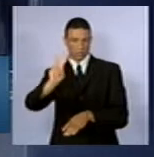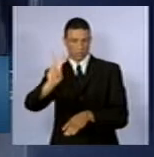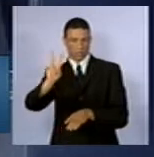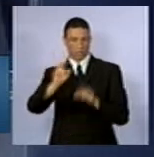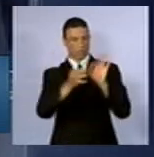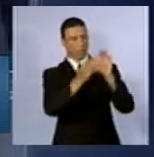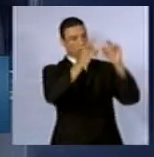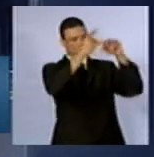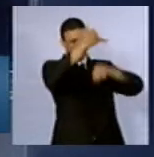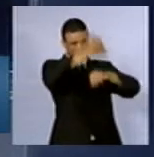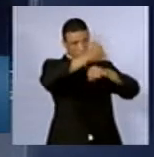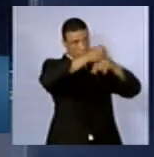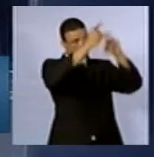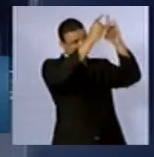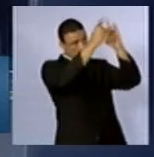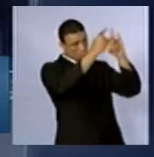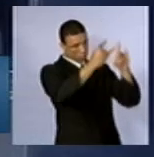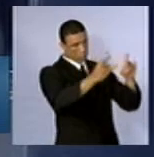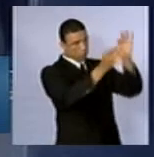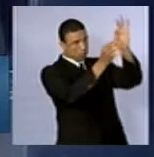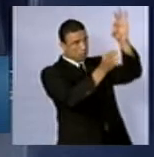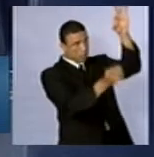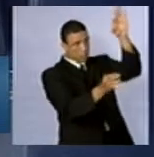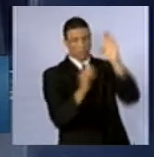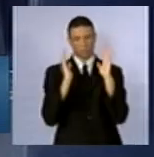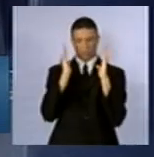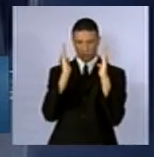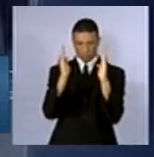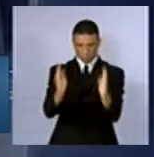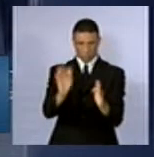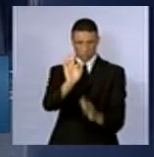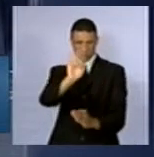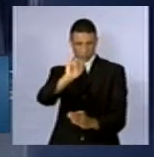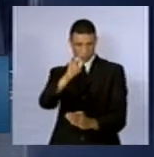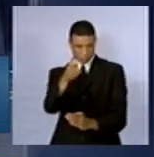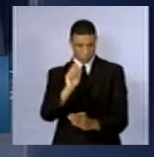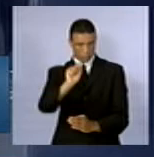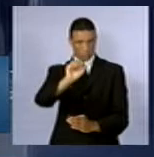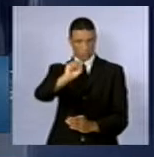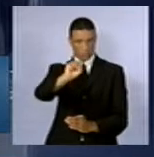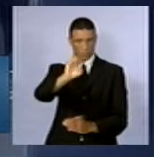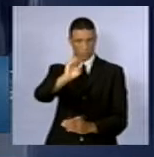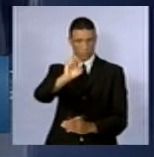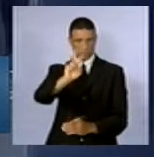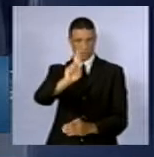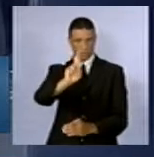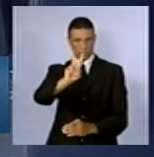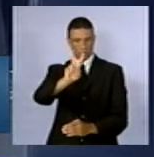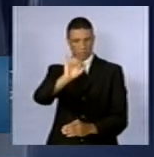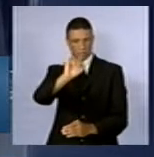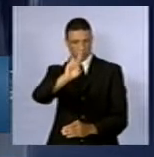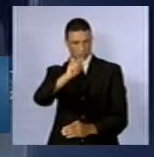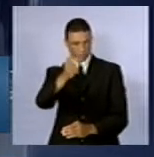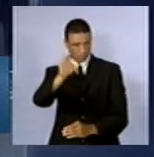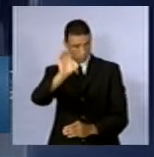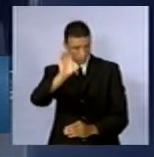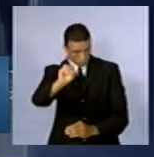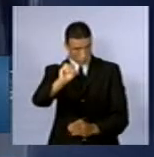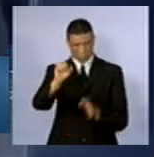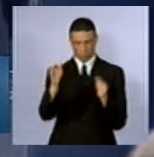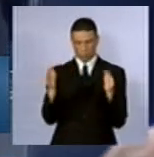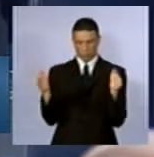das Torres o valor da faixa de Servidão e ele apresenta os níveis de Campos magnéticos